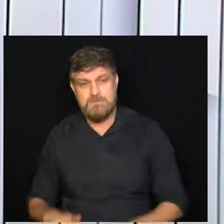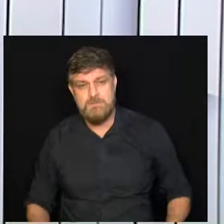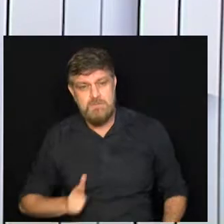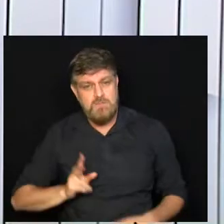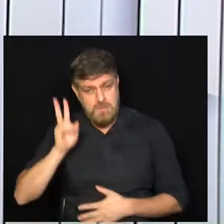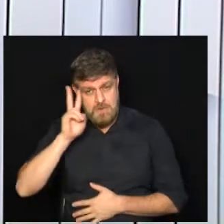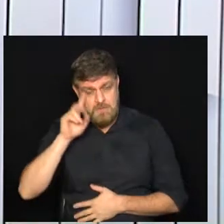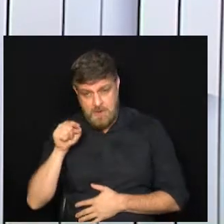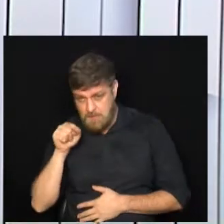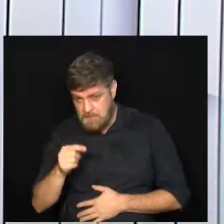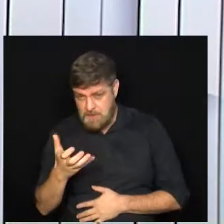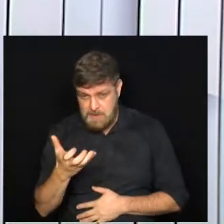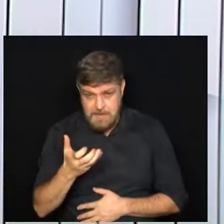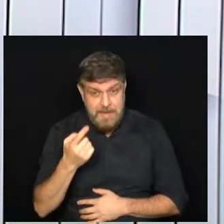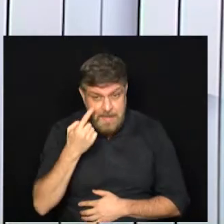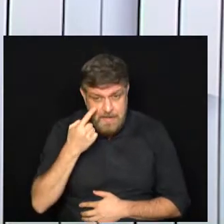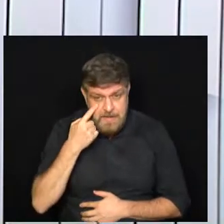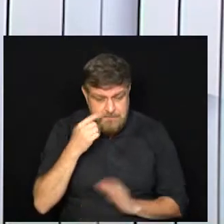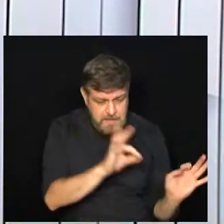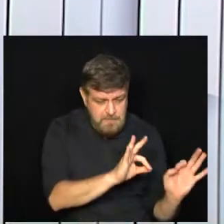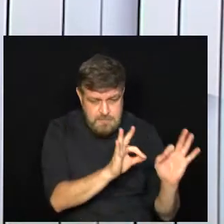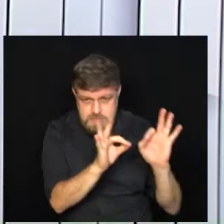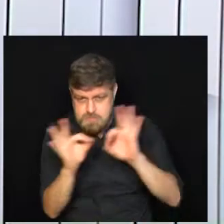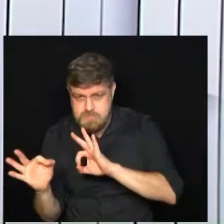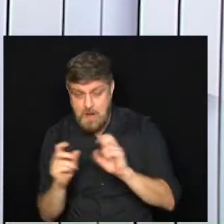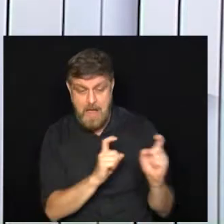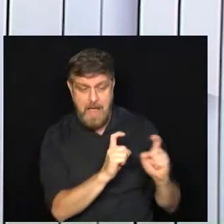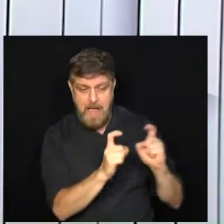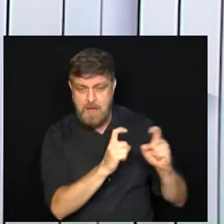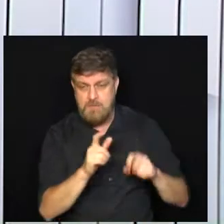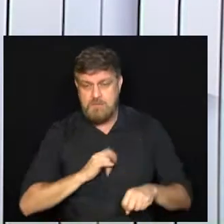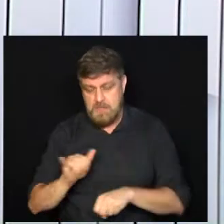Lembrando que se você quiser rever esta reunião,